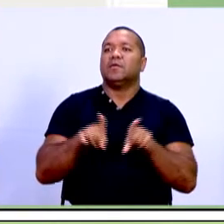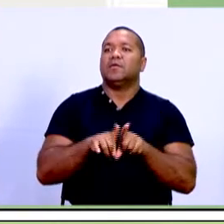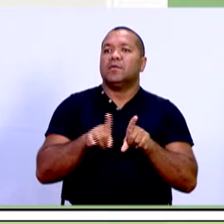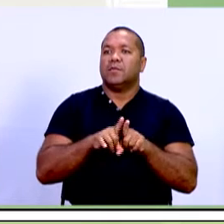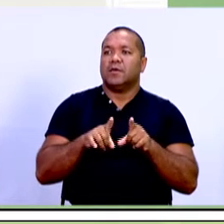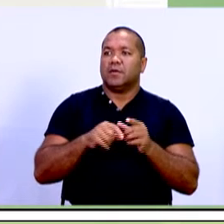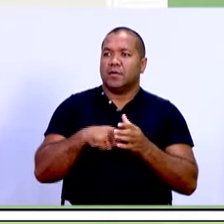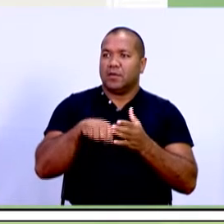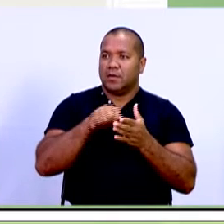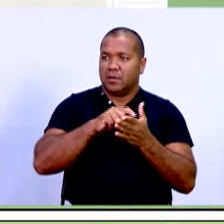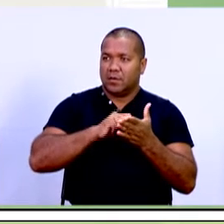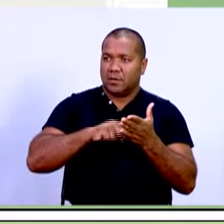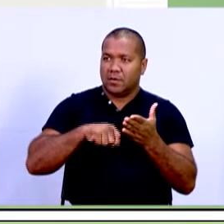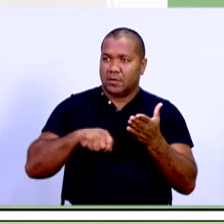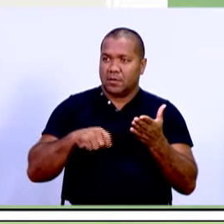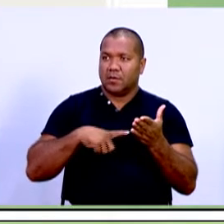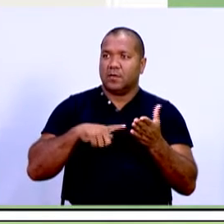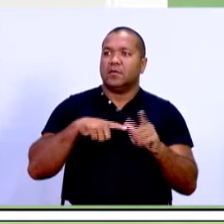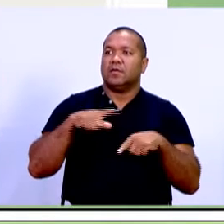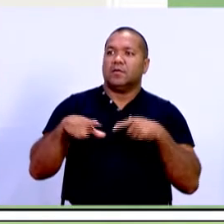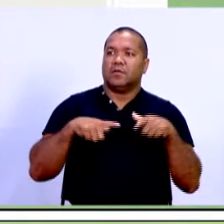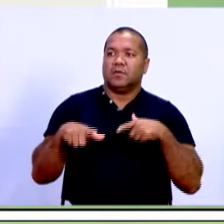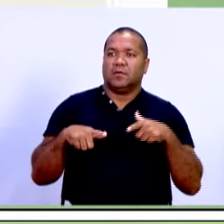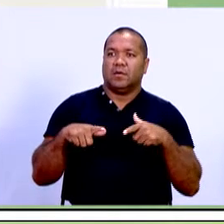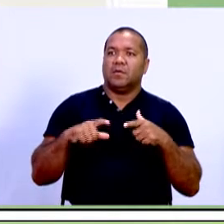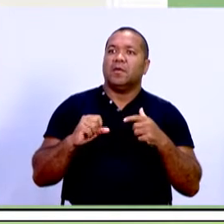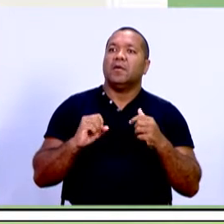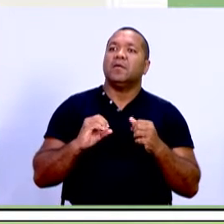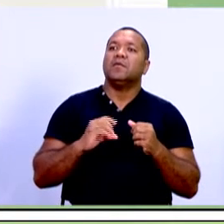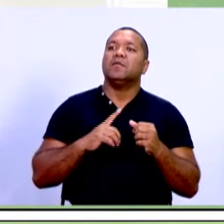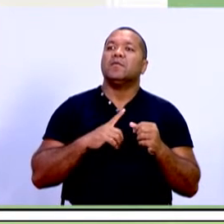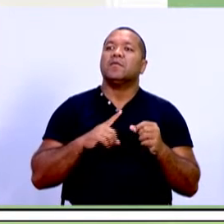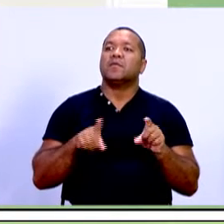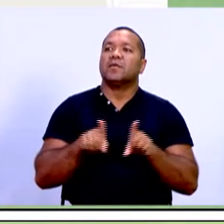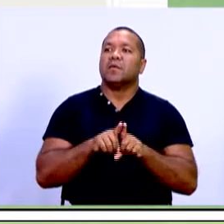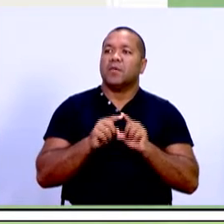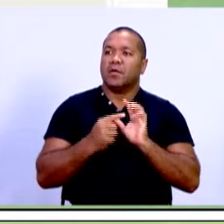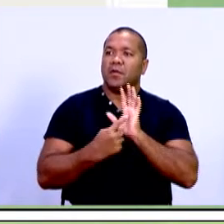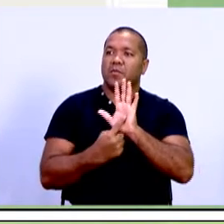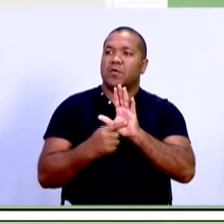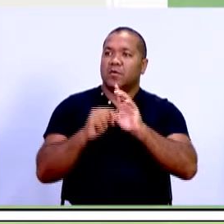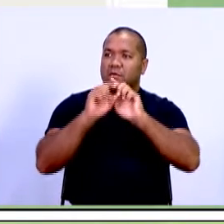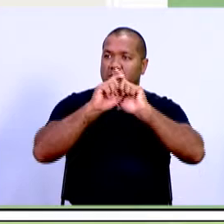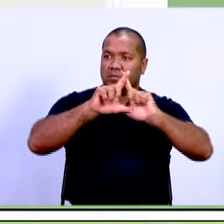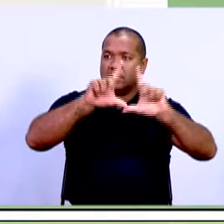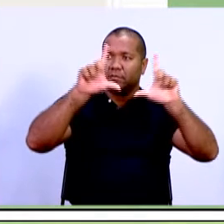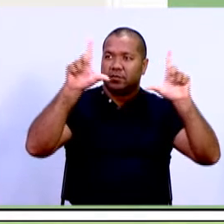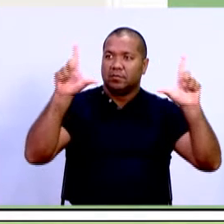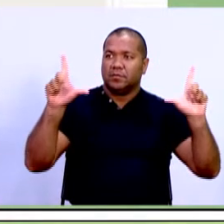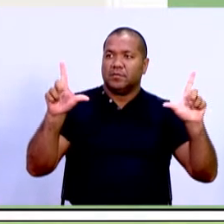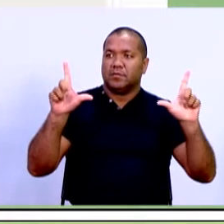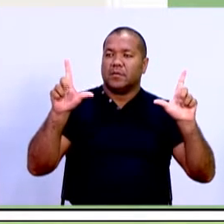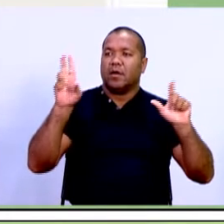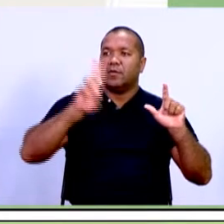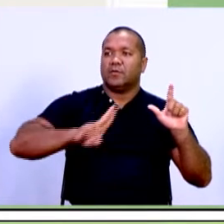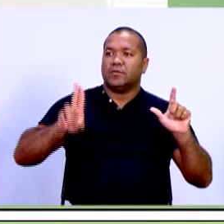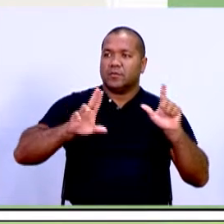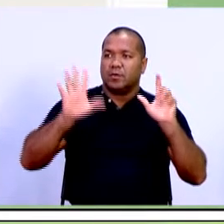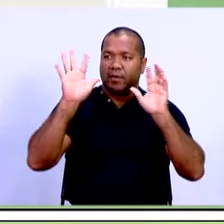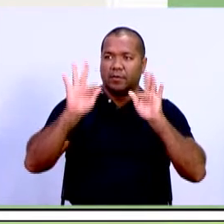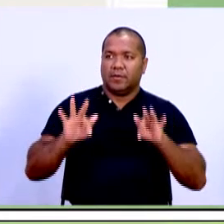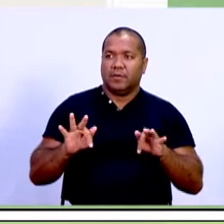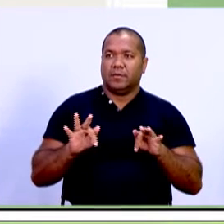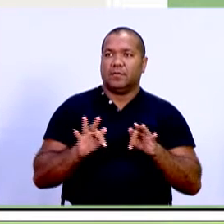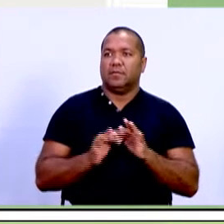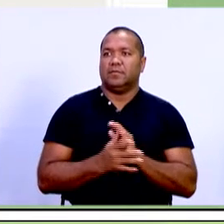agendador de tarefas e, é claro, ele é a interface de acesso ao usuário final. Como vocês podem ver, aqui nós